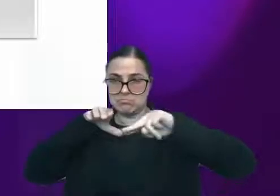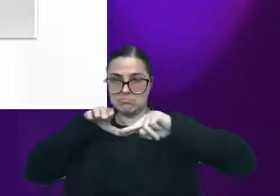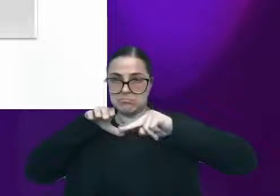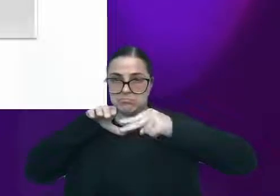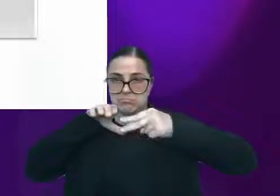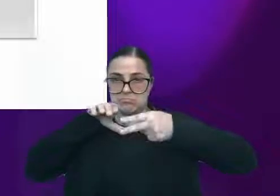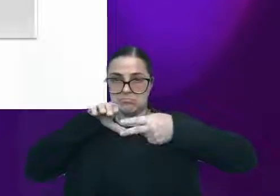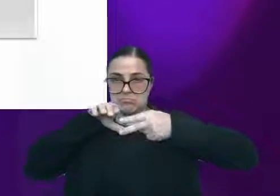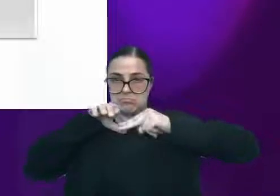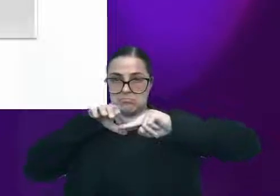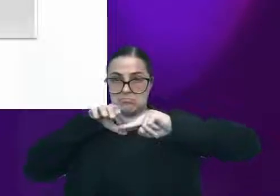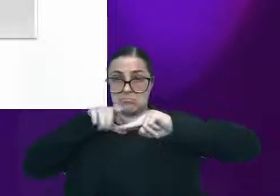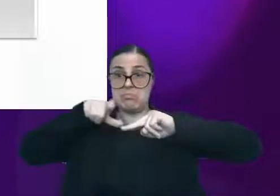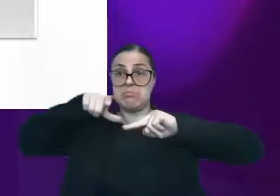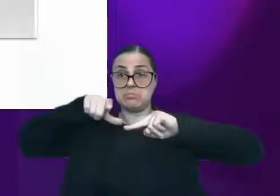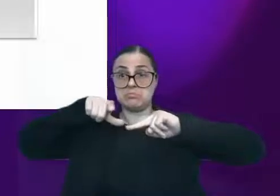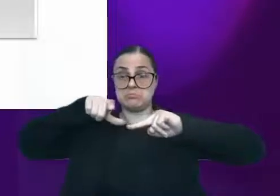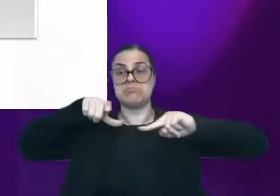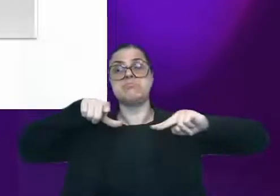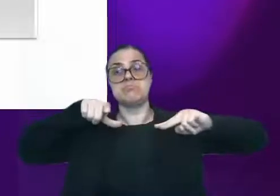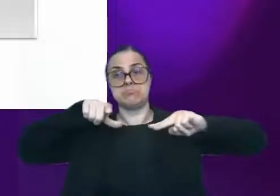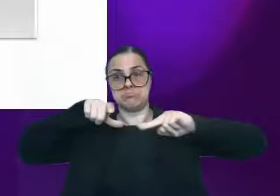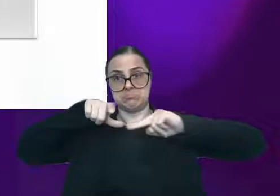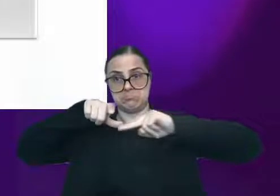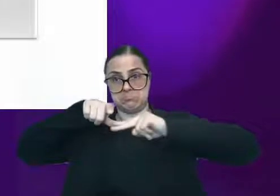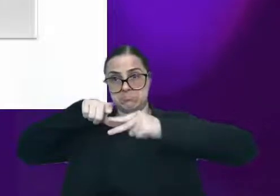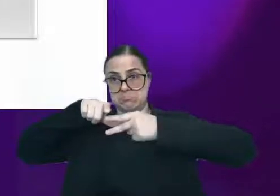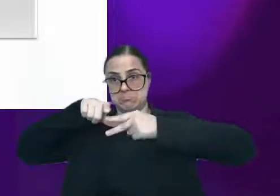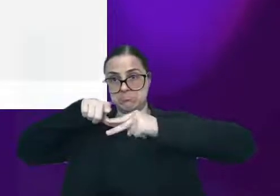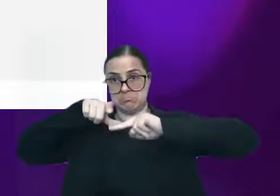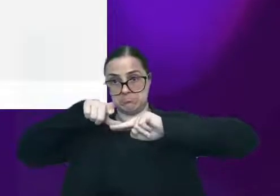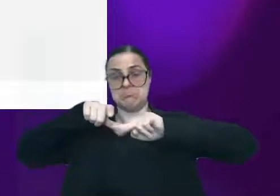uma ressonância magnética bem feita.